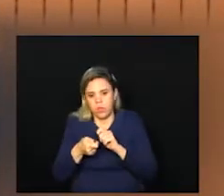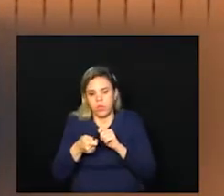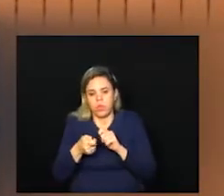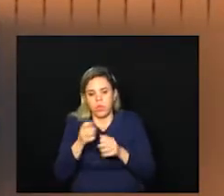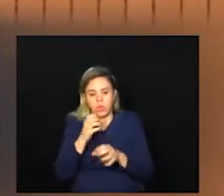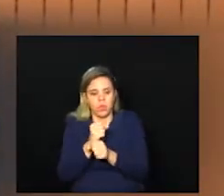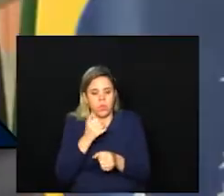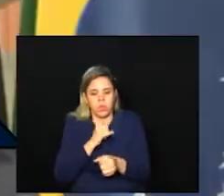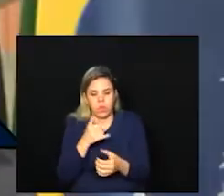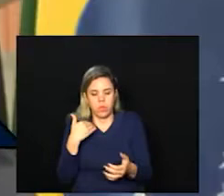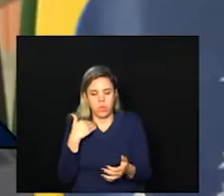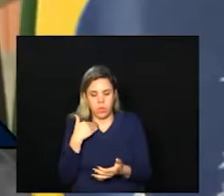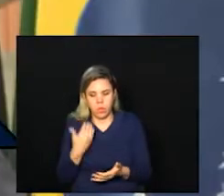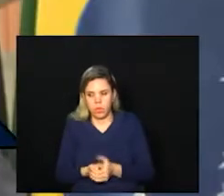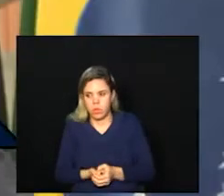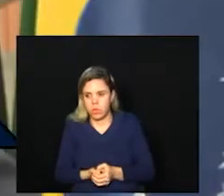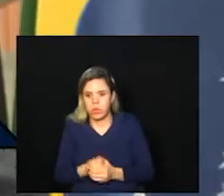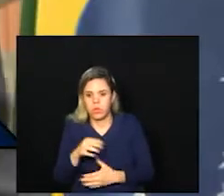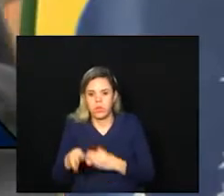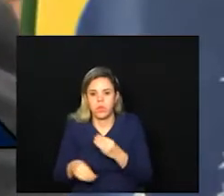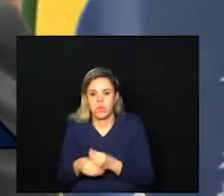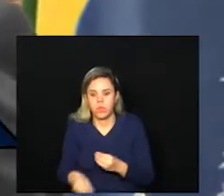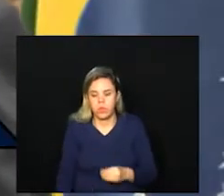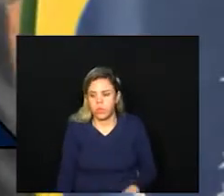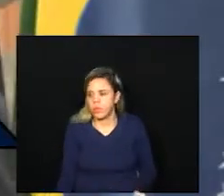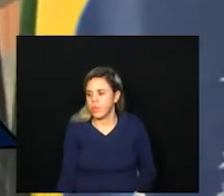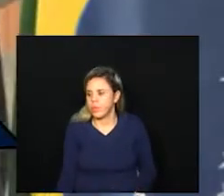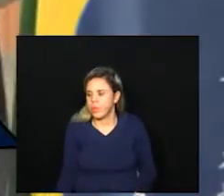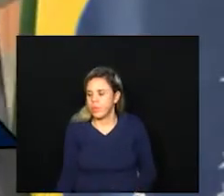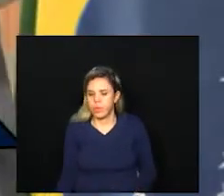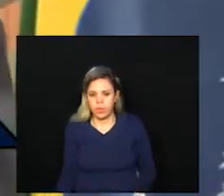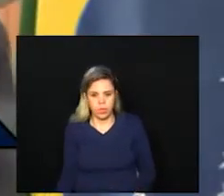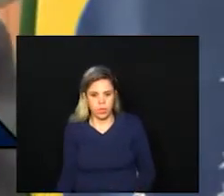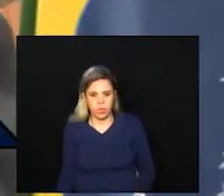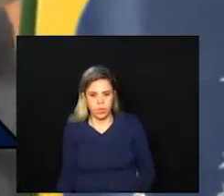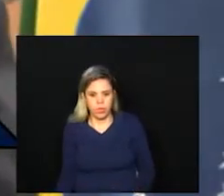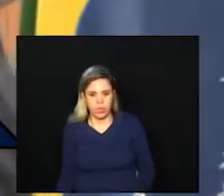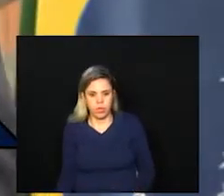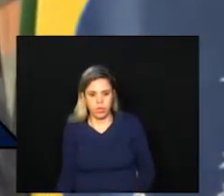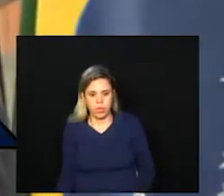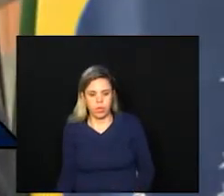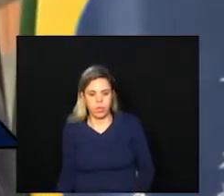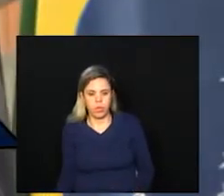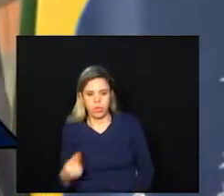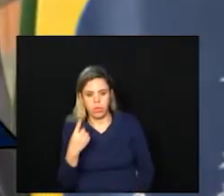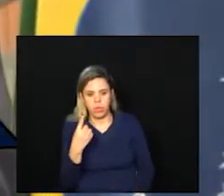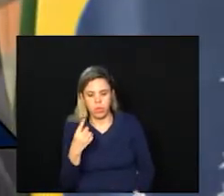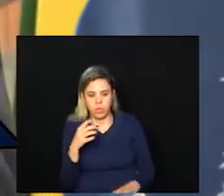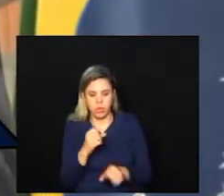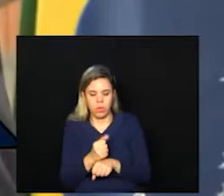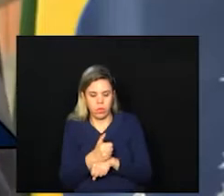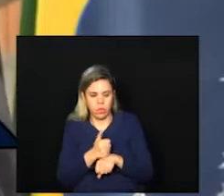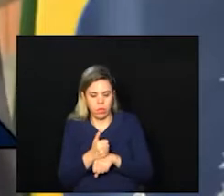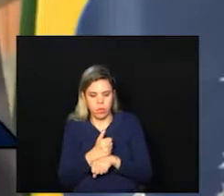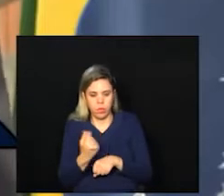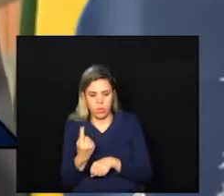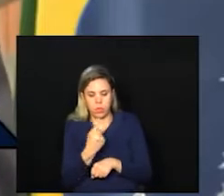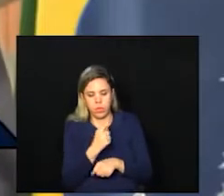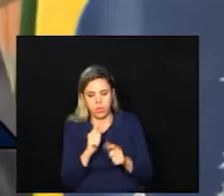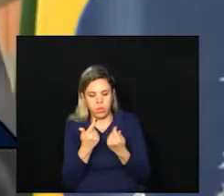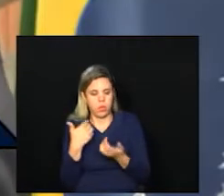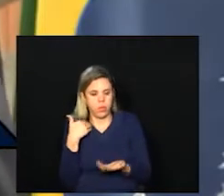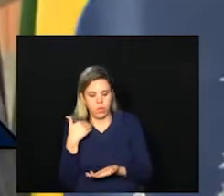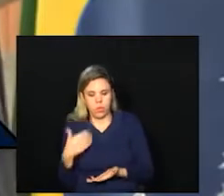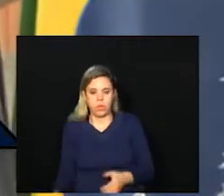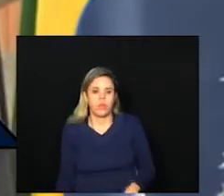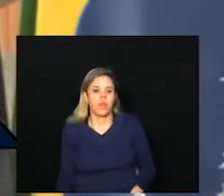caixas eletrônicos. Nós estamos acrescentando na lei a obrigatoriedade de pelo menos um caixa em cada agência